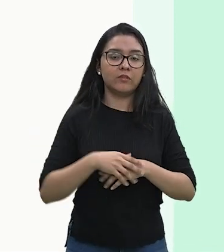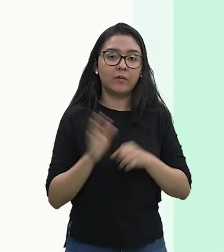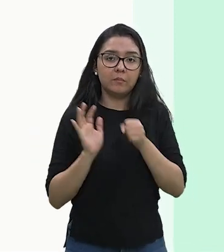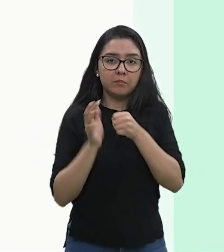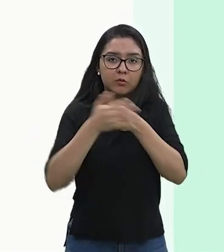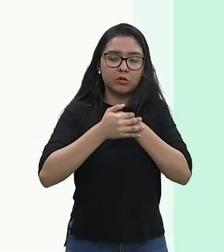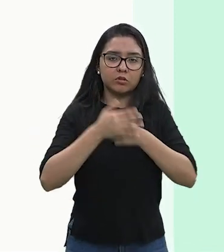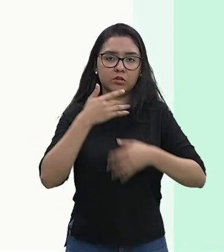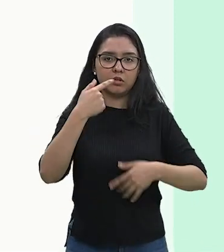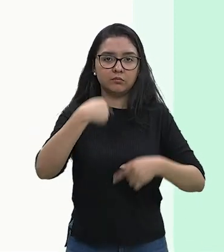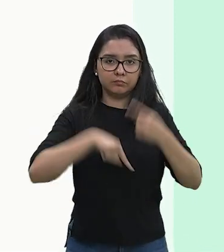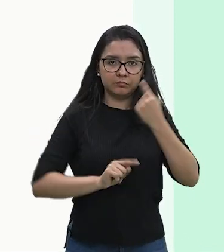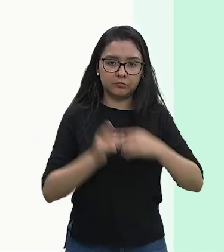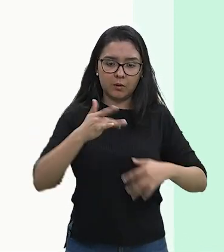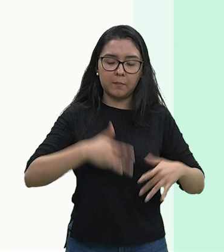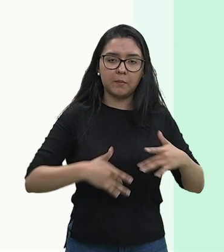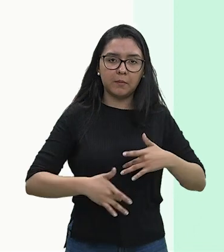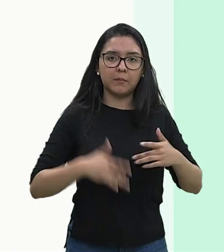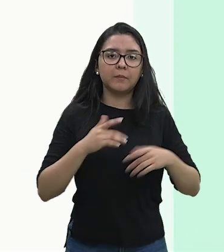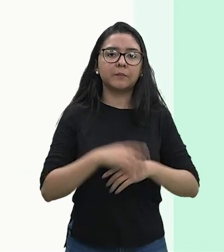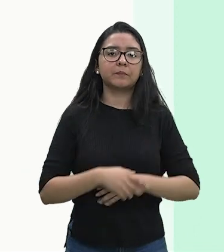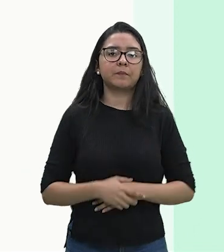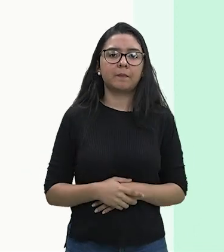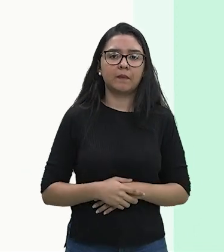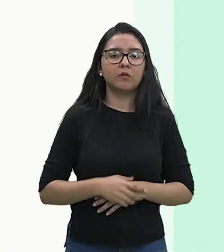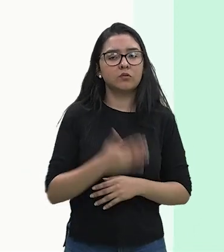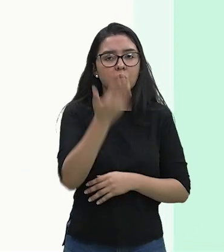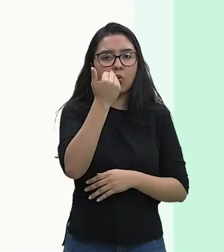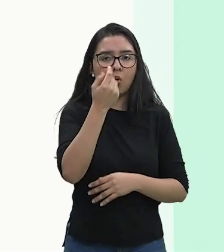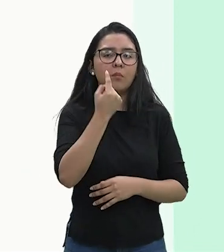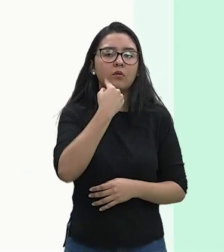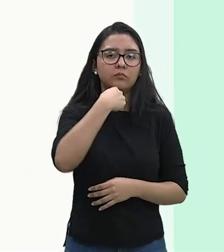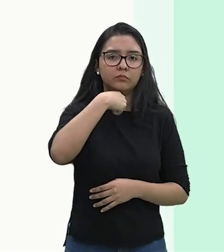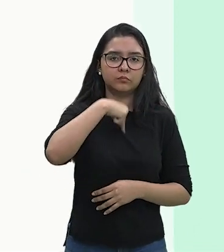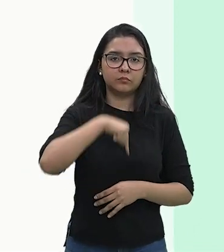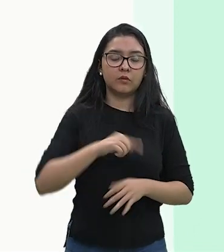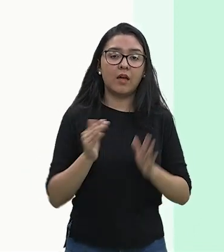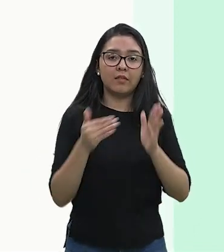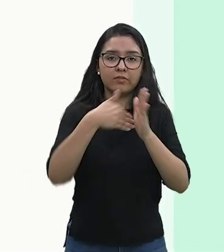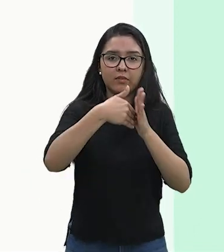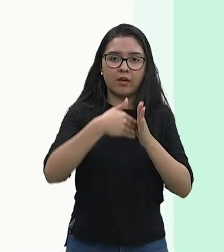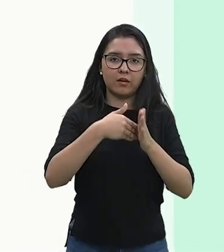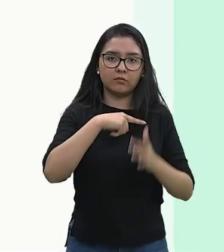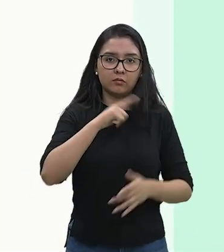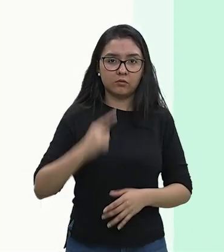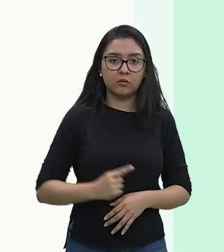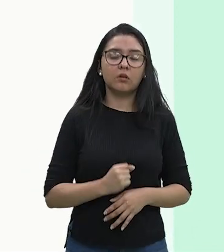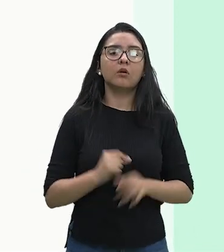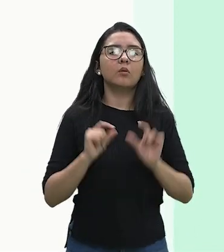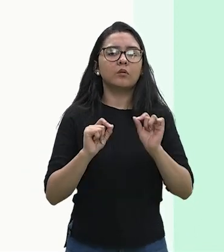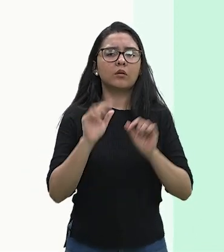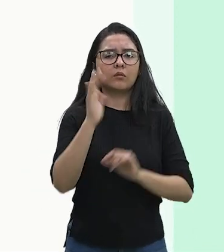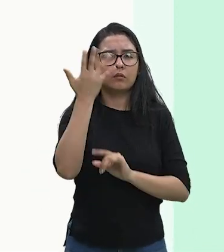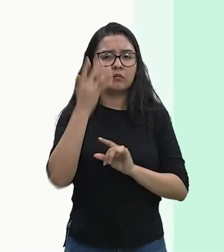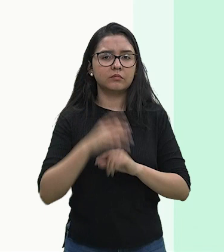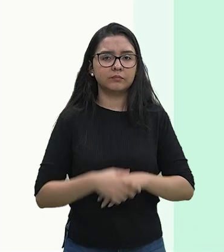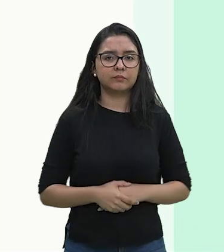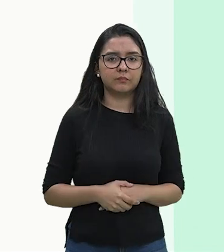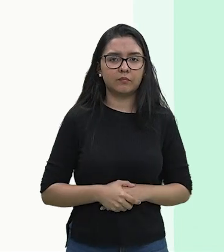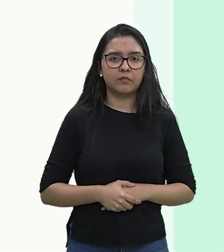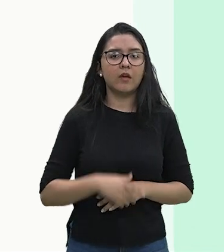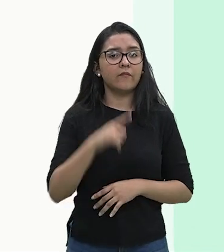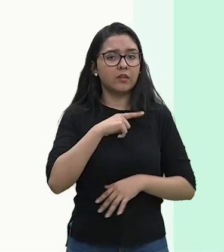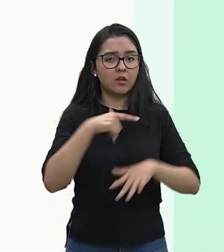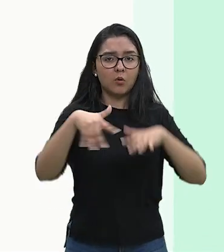alimento passa da boca para o esôfago e depois para o estômago, o esôfago vai então fazer, né,